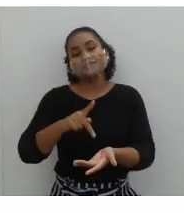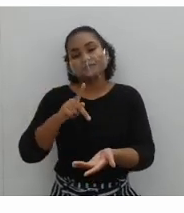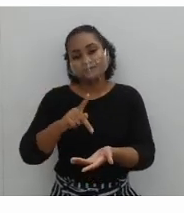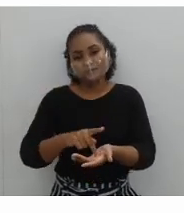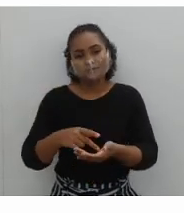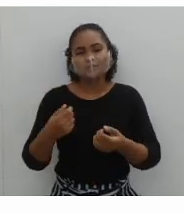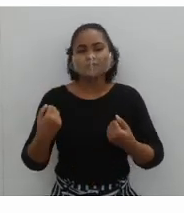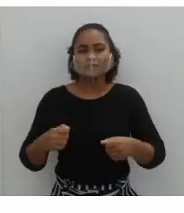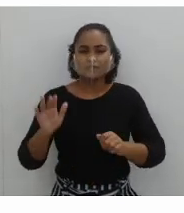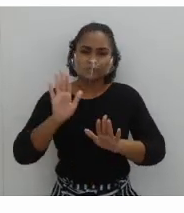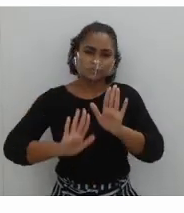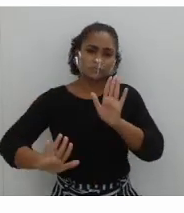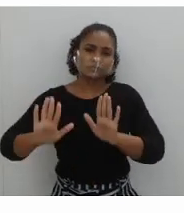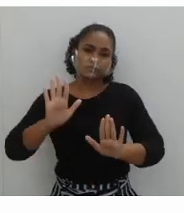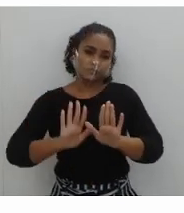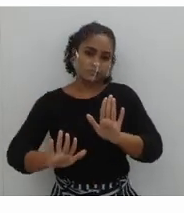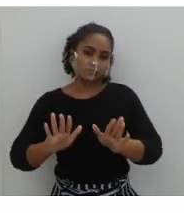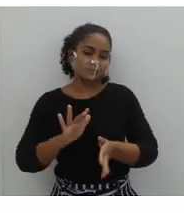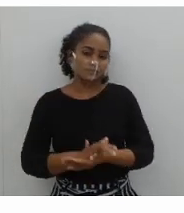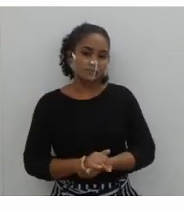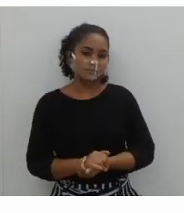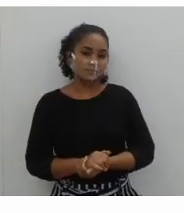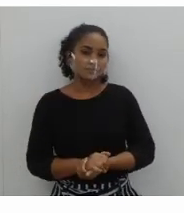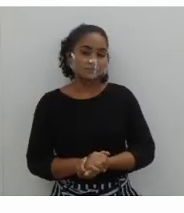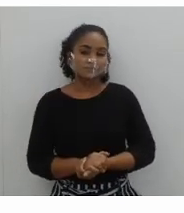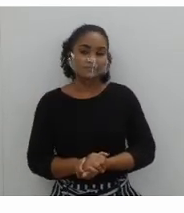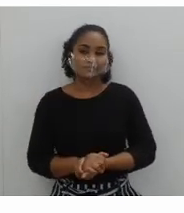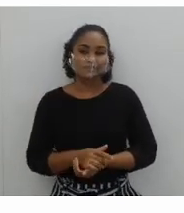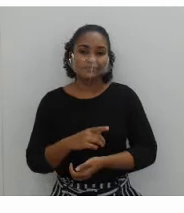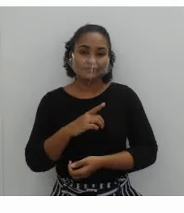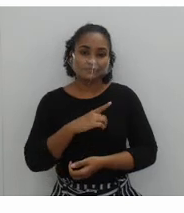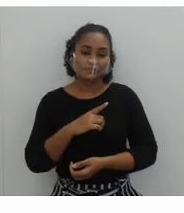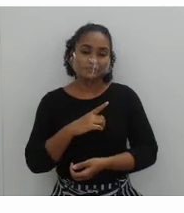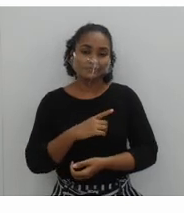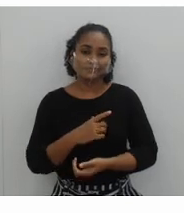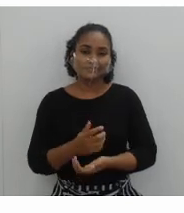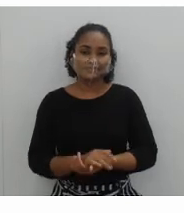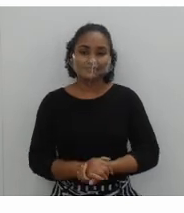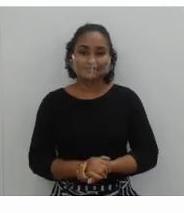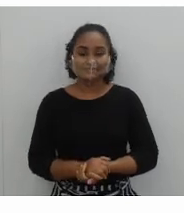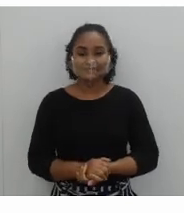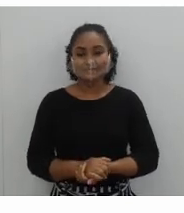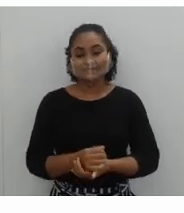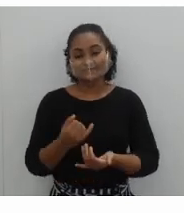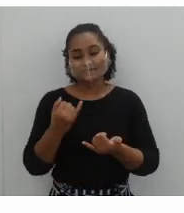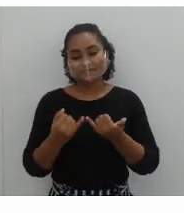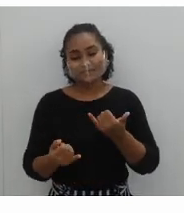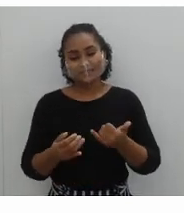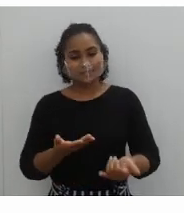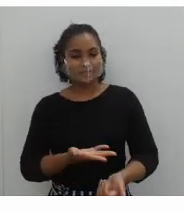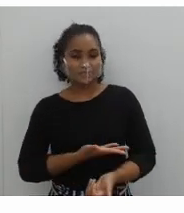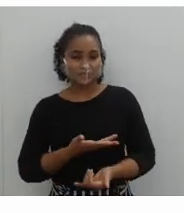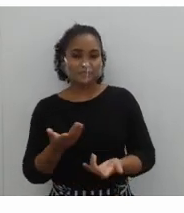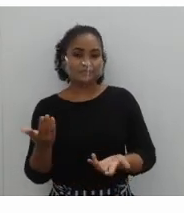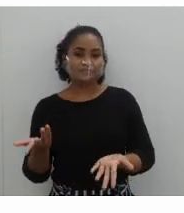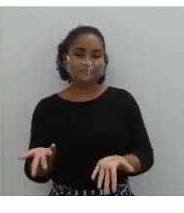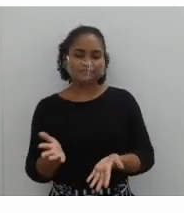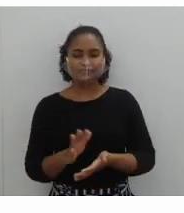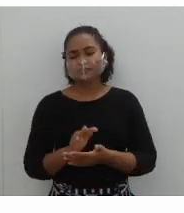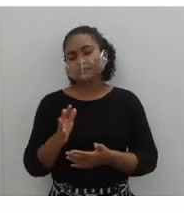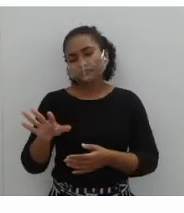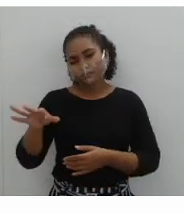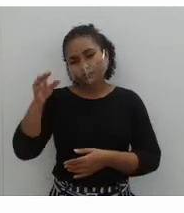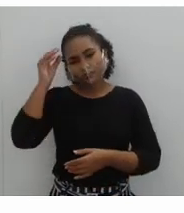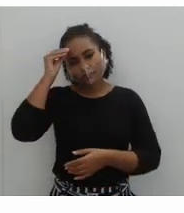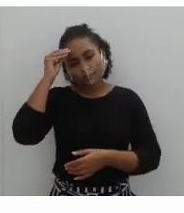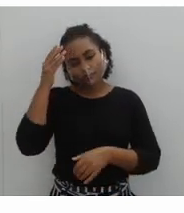Então tem que tomar muito cuidado com essas palavrinhas que parecem uma coisa e são outra completamente diferente. Aí é só depois vocês